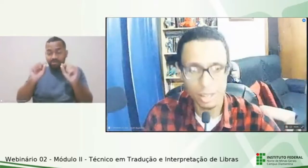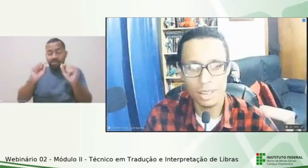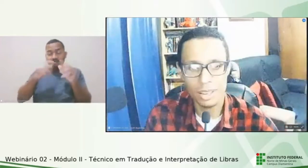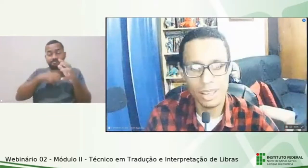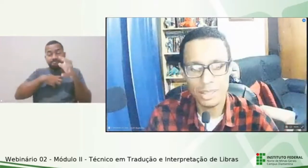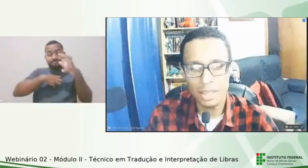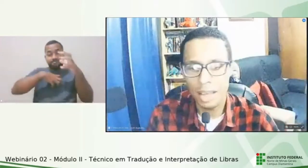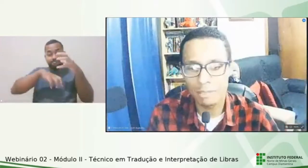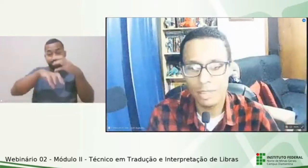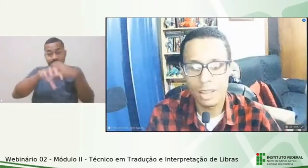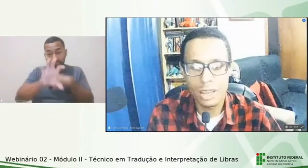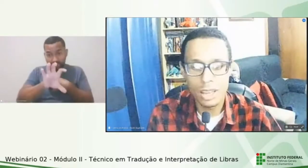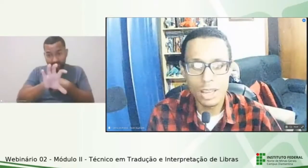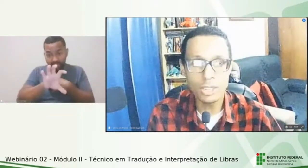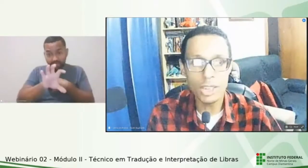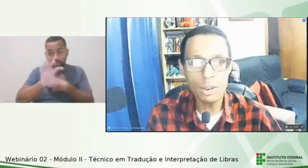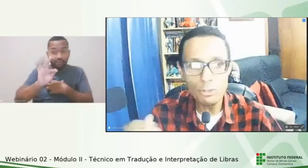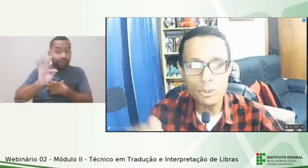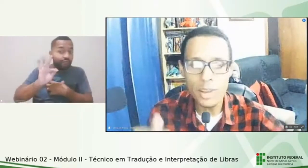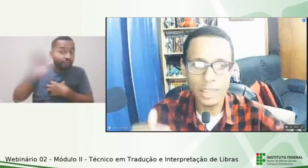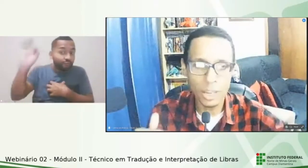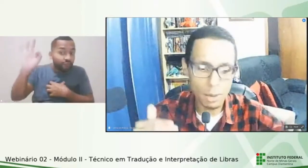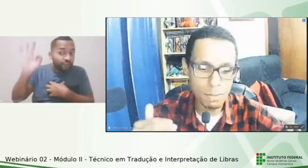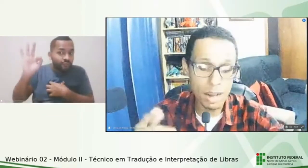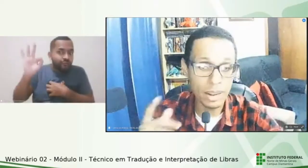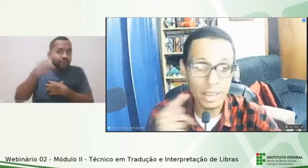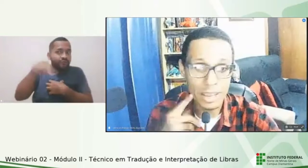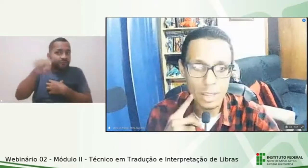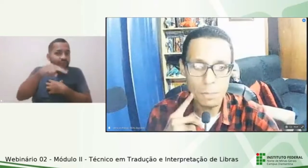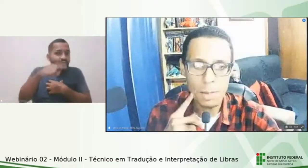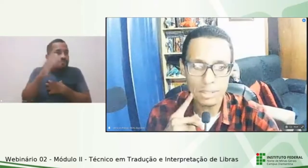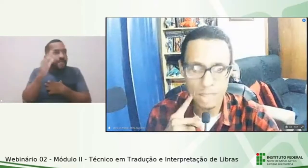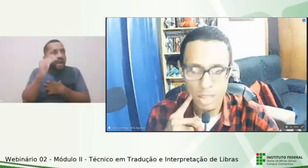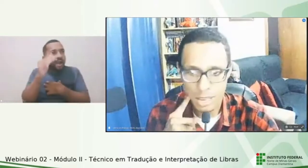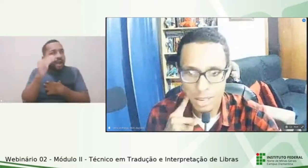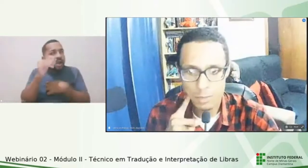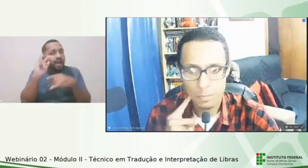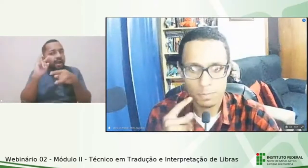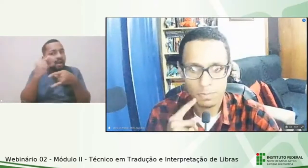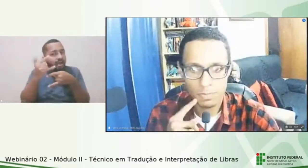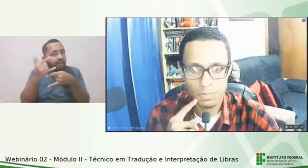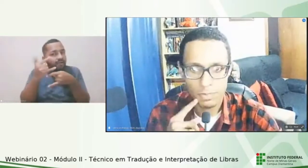assistir essa live. Se eu fui até uma banca e não passei,